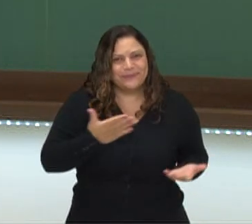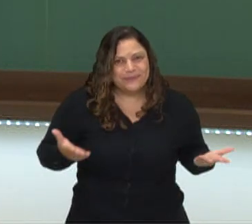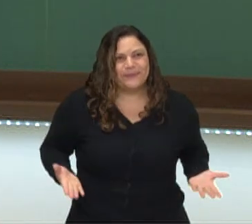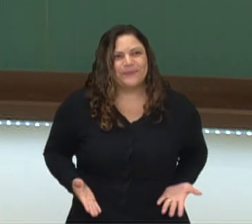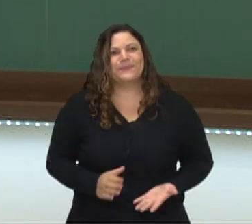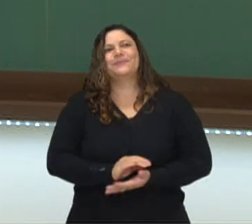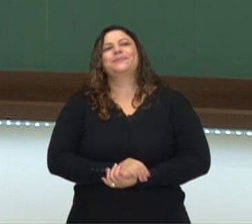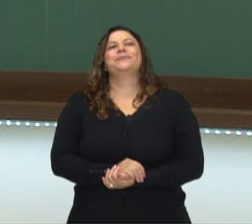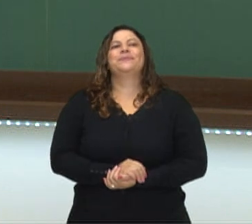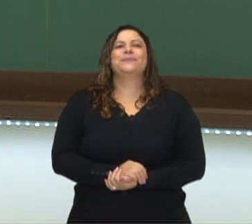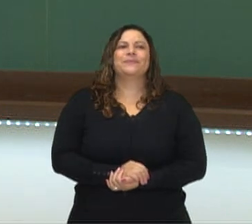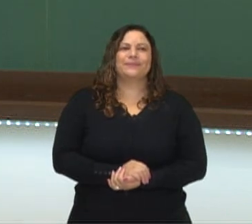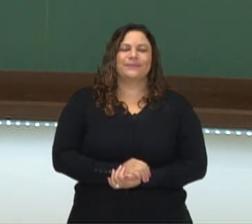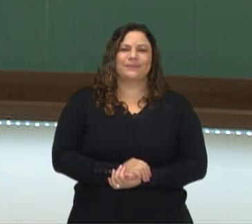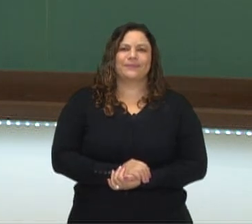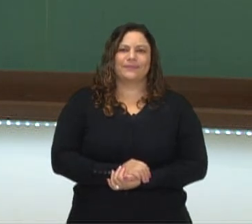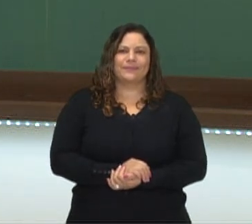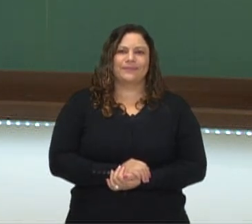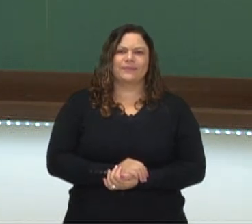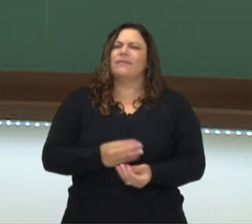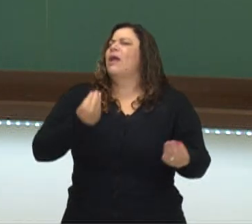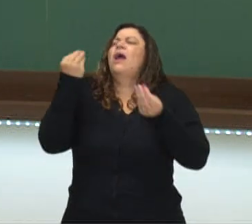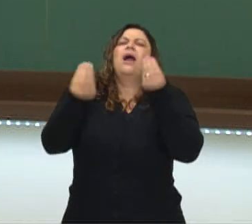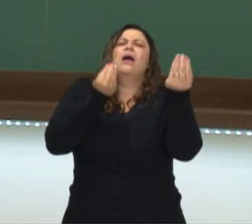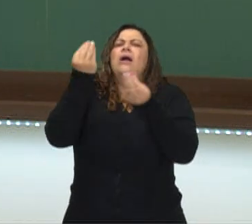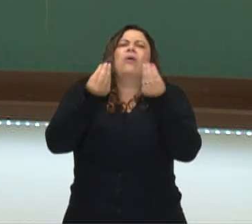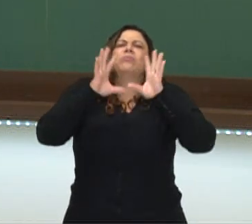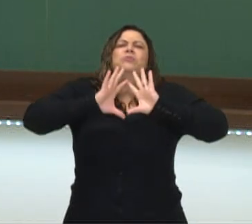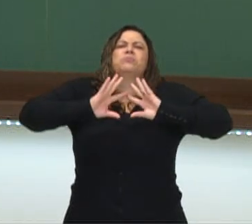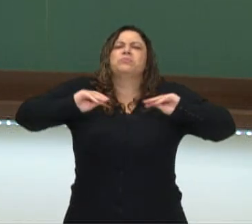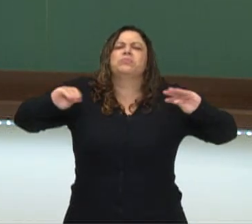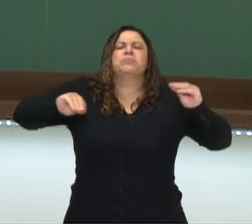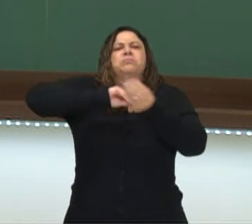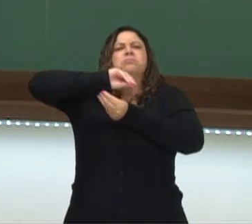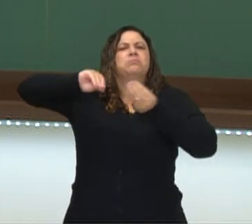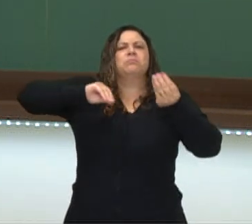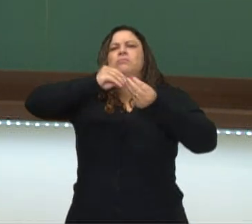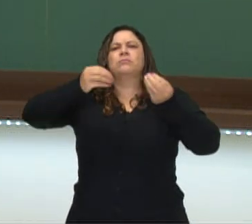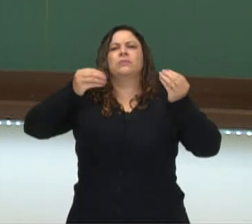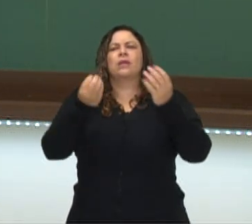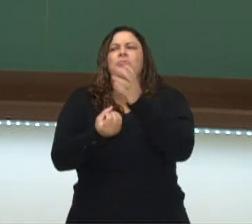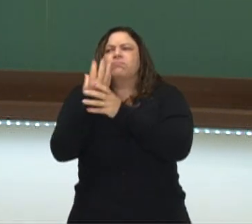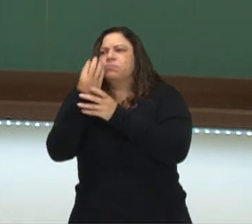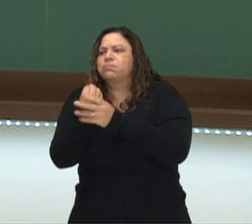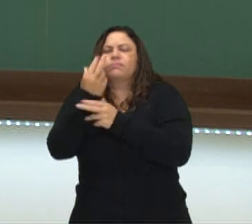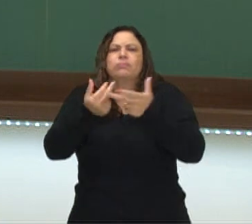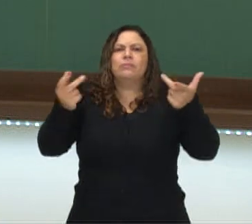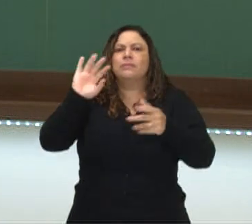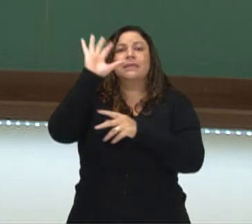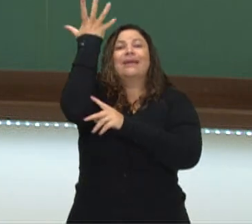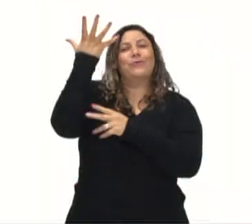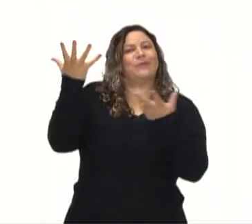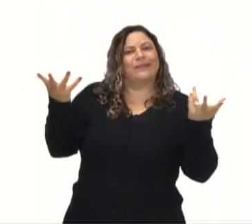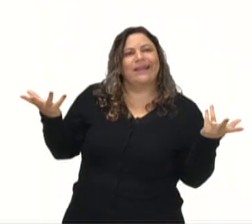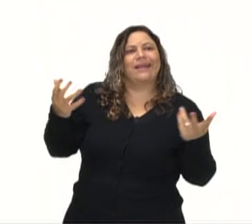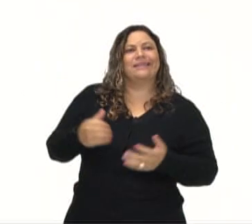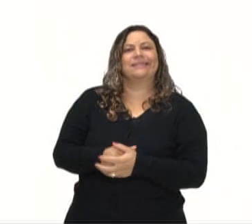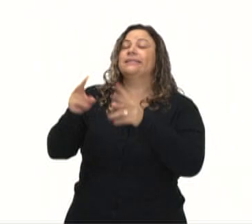mas existe solução gasosa? Existe sim. Vem cá, você sabia que o nitrogênio é o